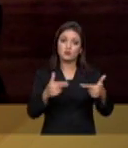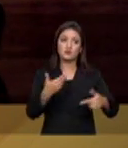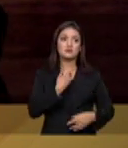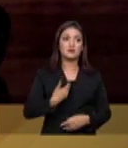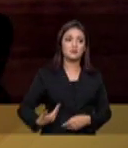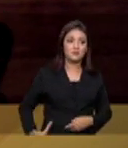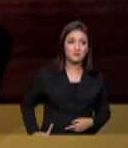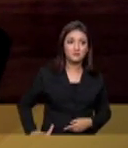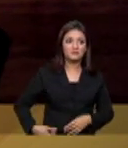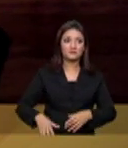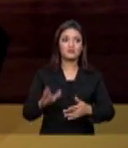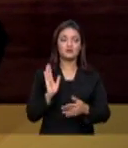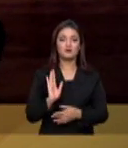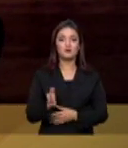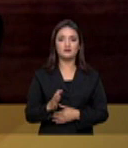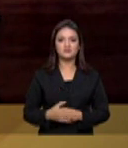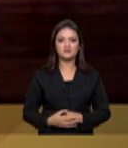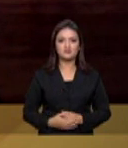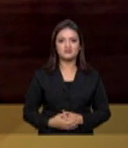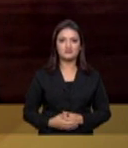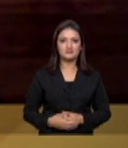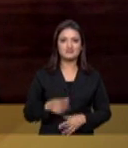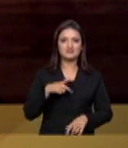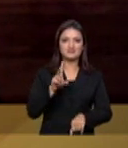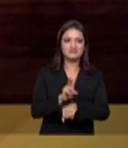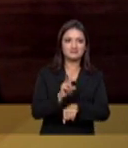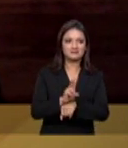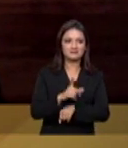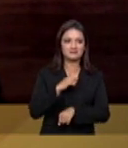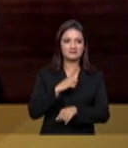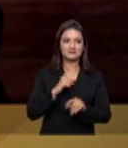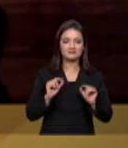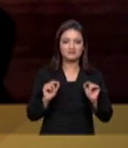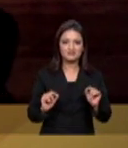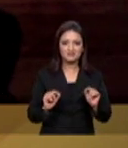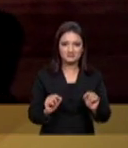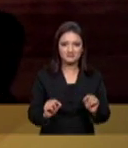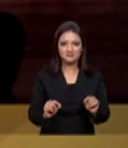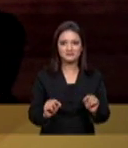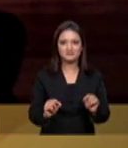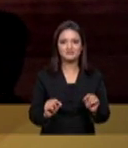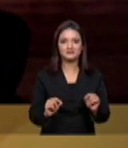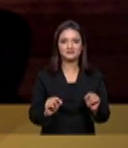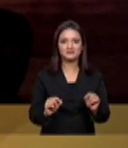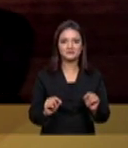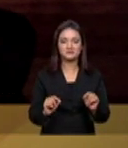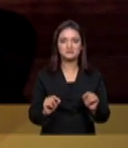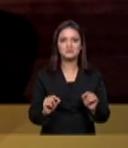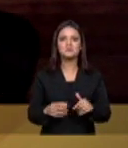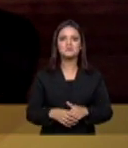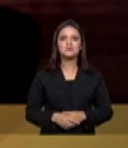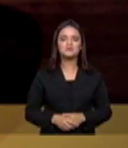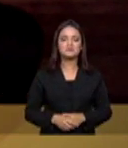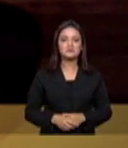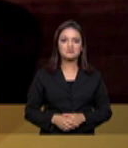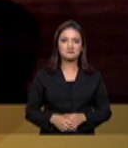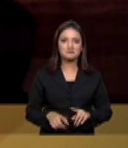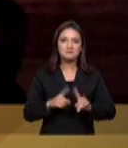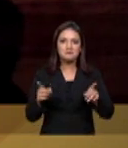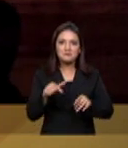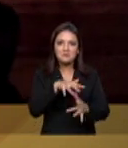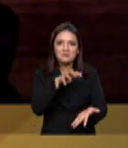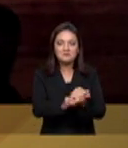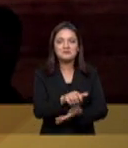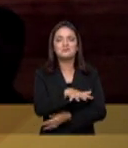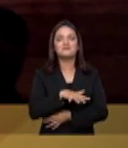e acertada a manutenção do bem-estar indígena a caracterizar essas Artes é o que leva